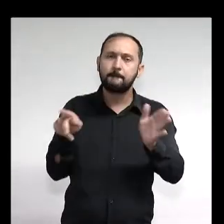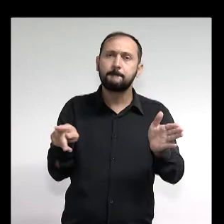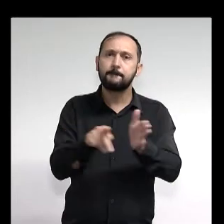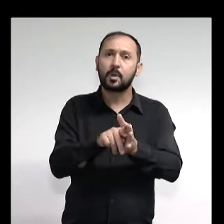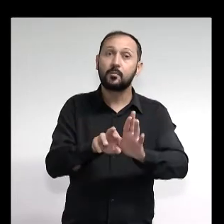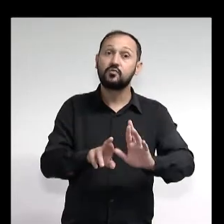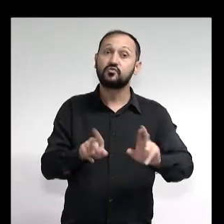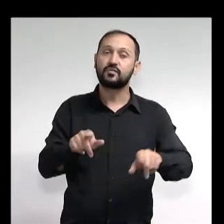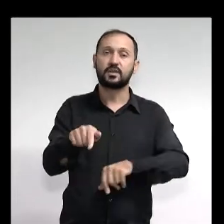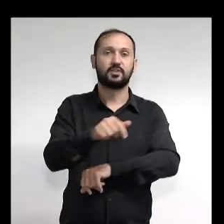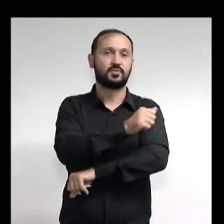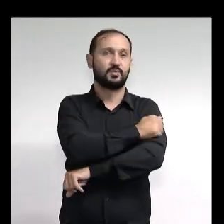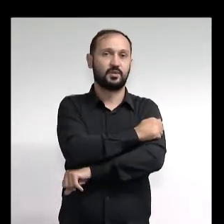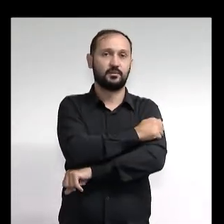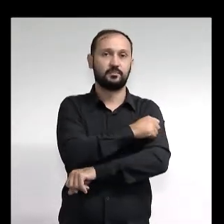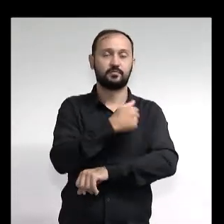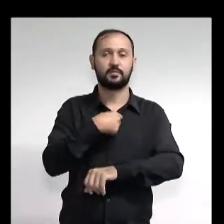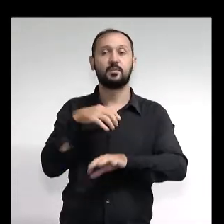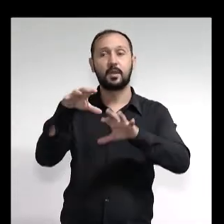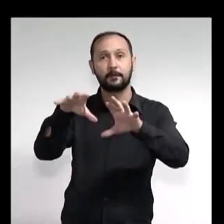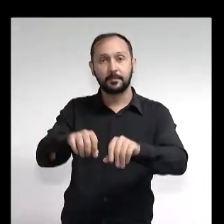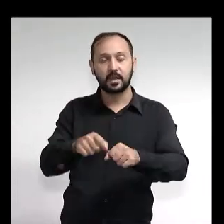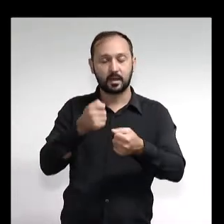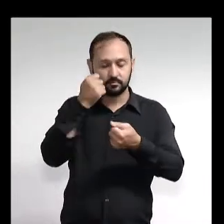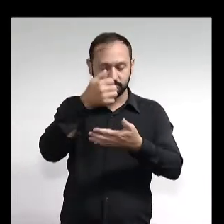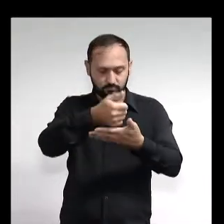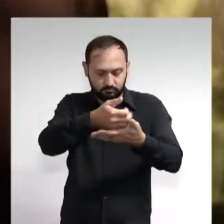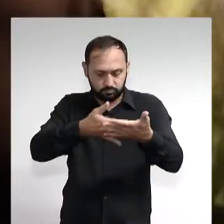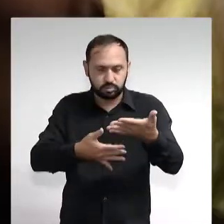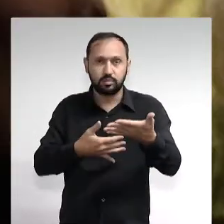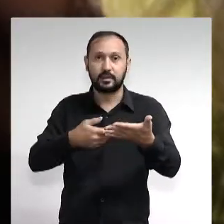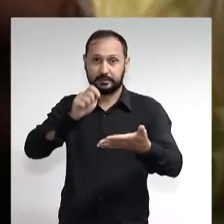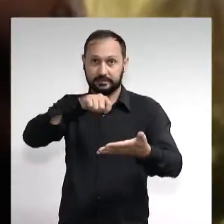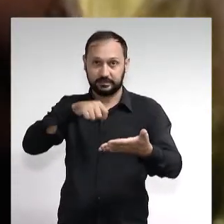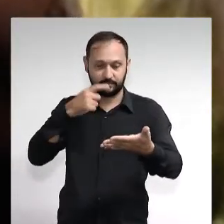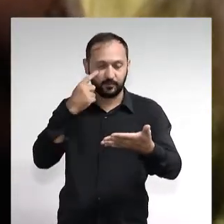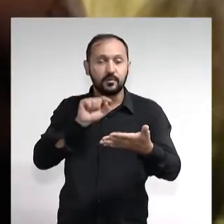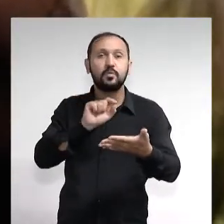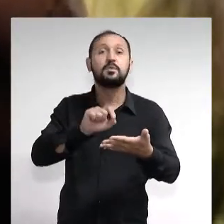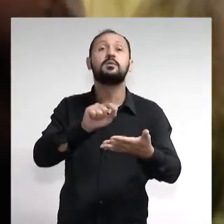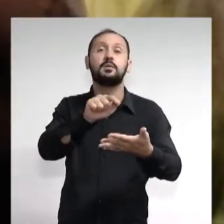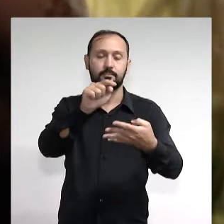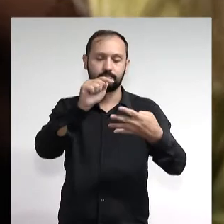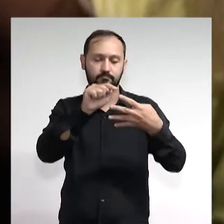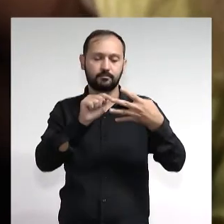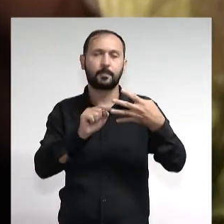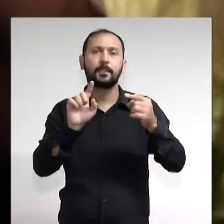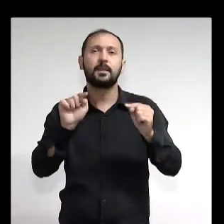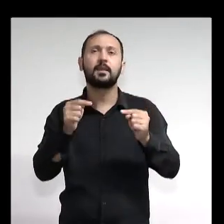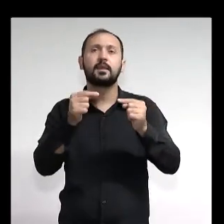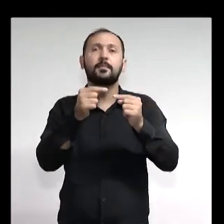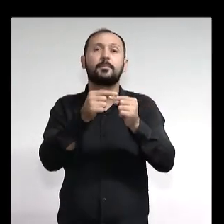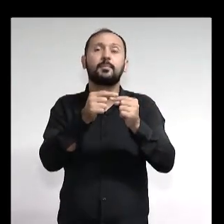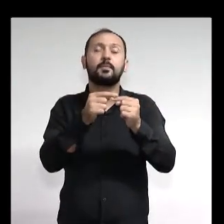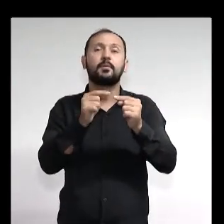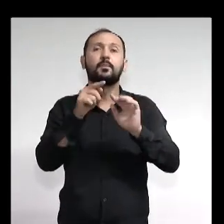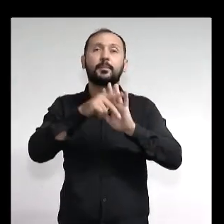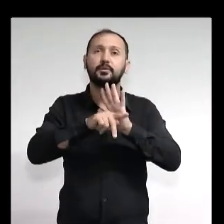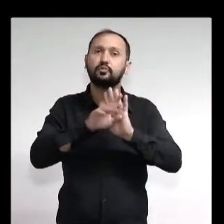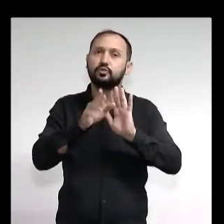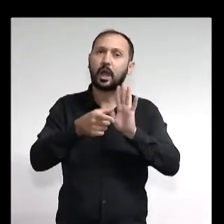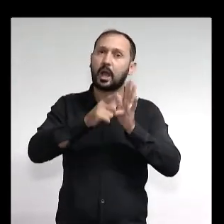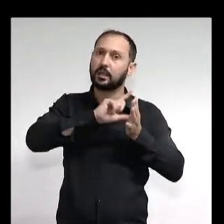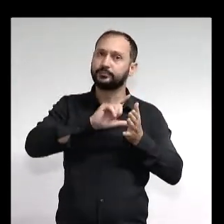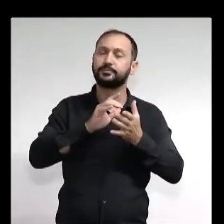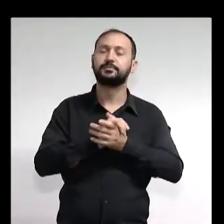elaboro, planejo para que esse aluno faça algo diferente, eu iria até o planejamento escrito dele para poder